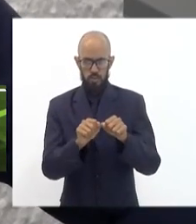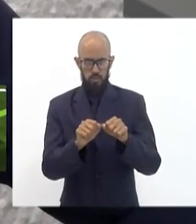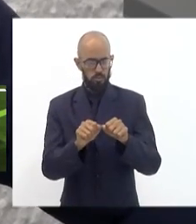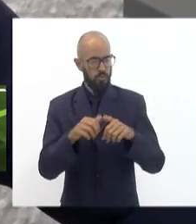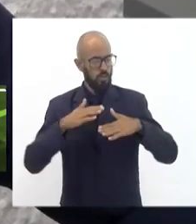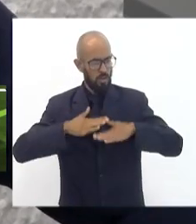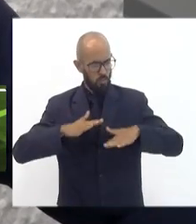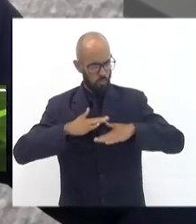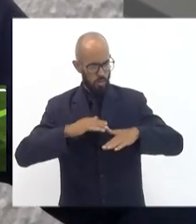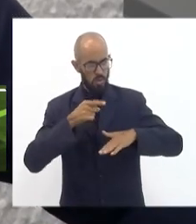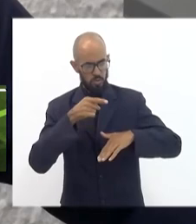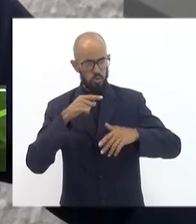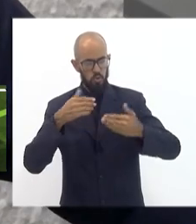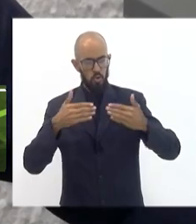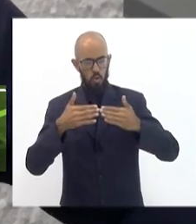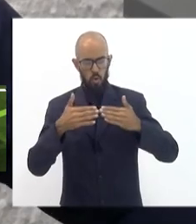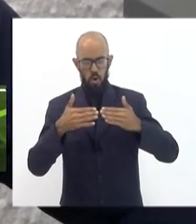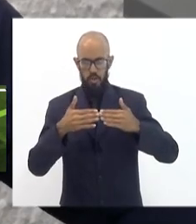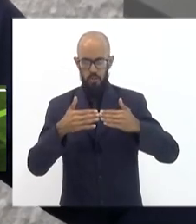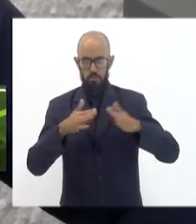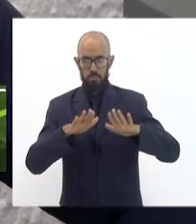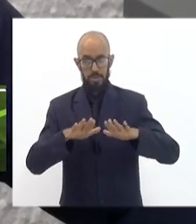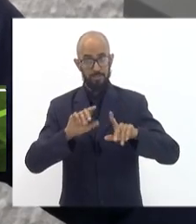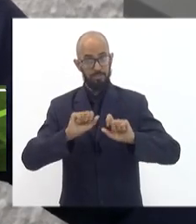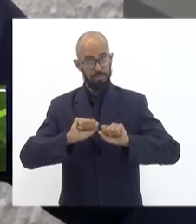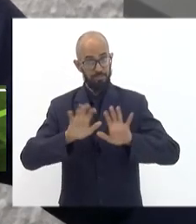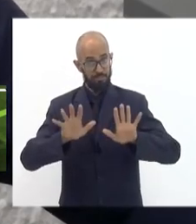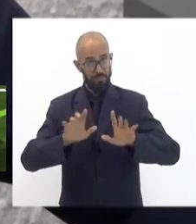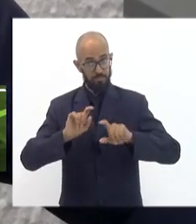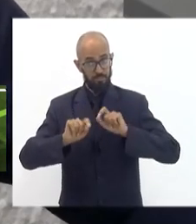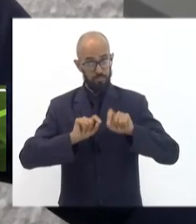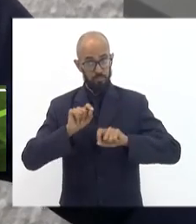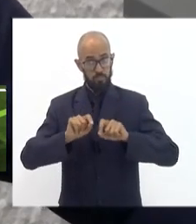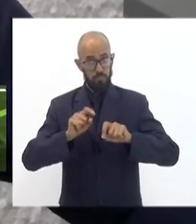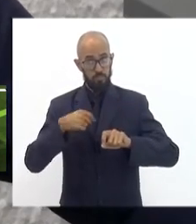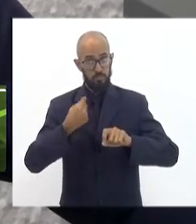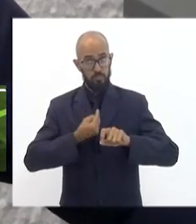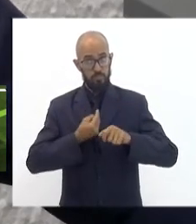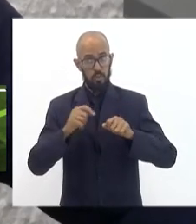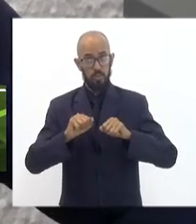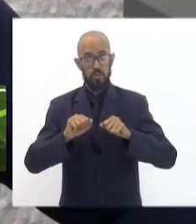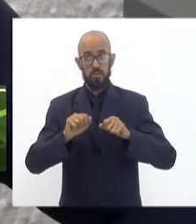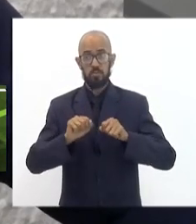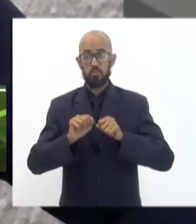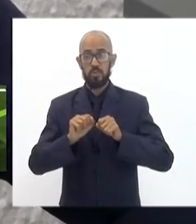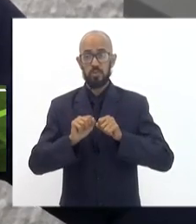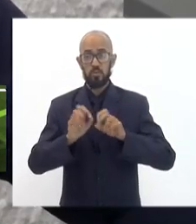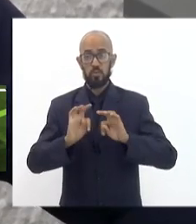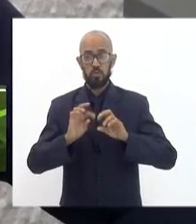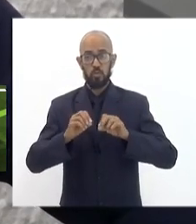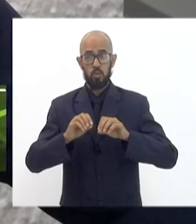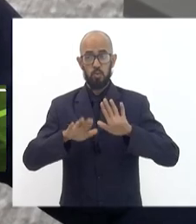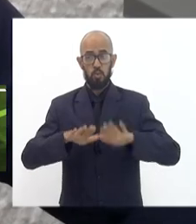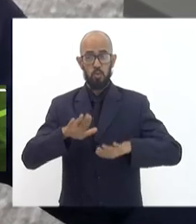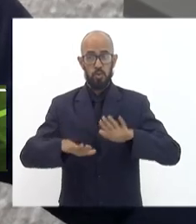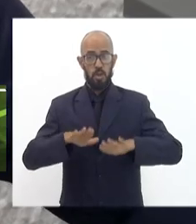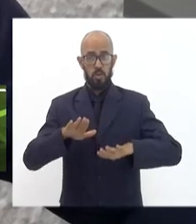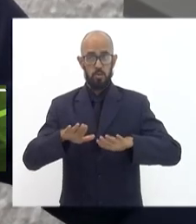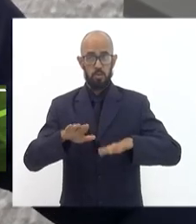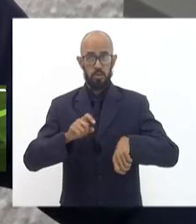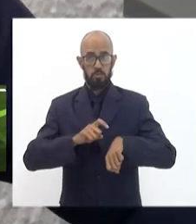defende essa tese é claro que nós estamos tomando todo o cuidado Neste período